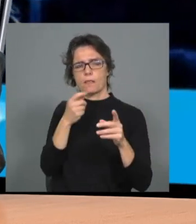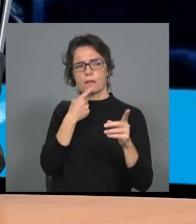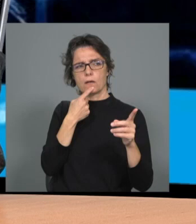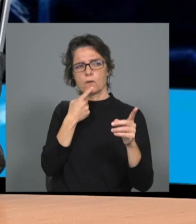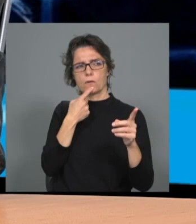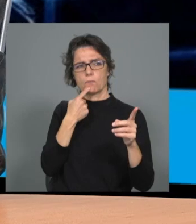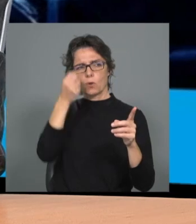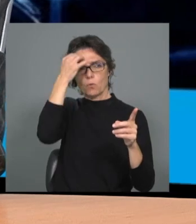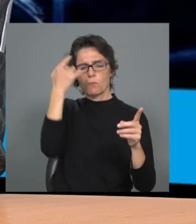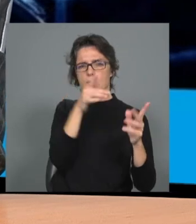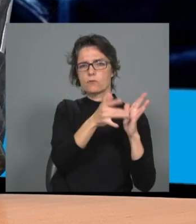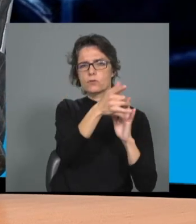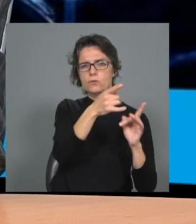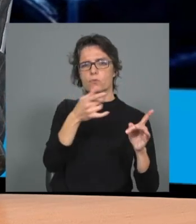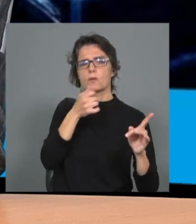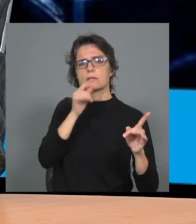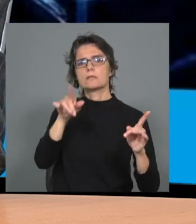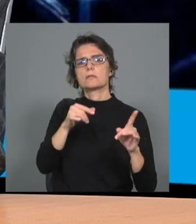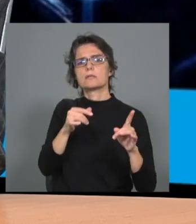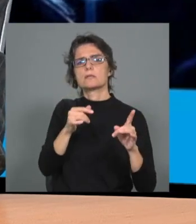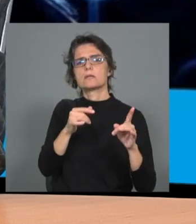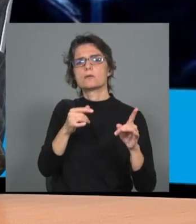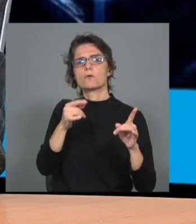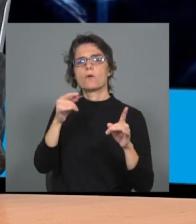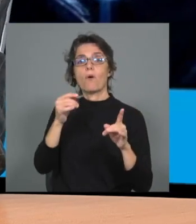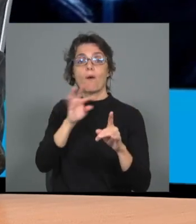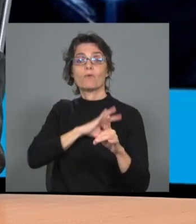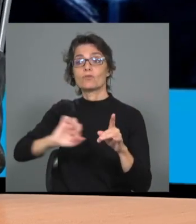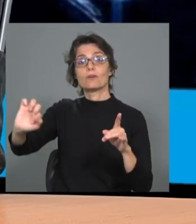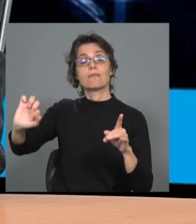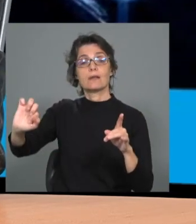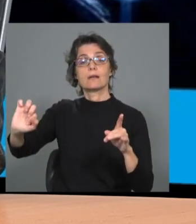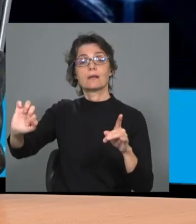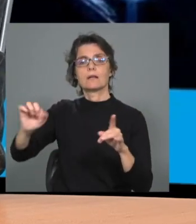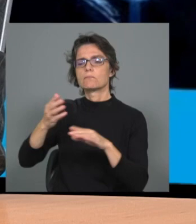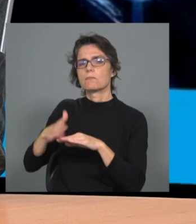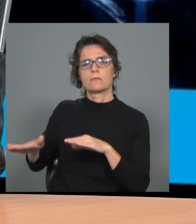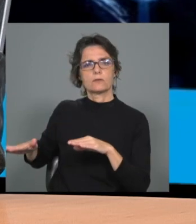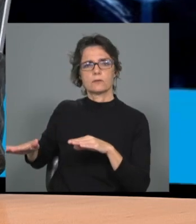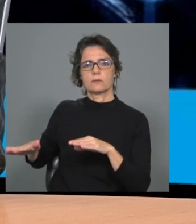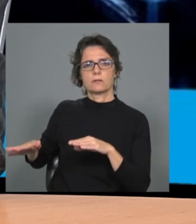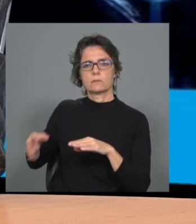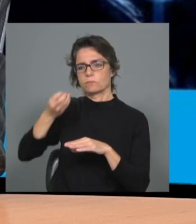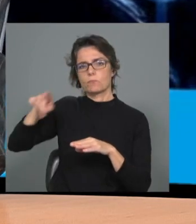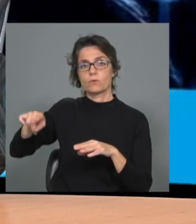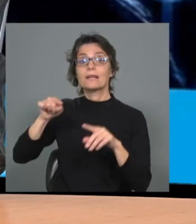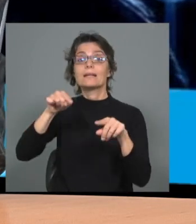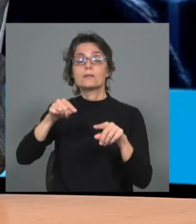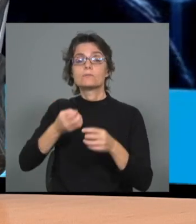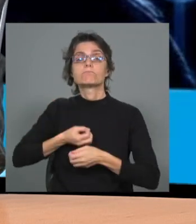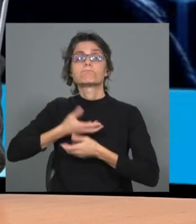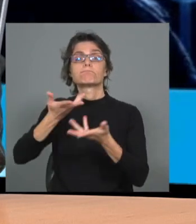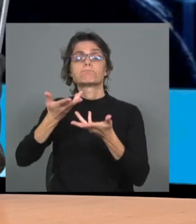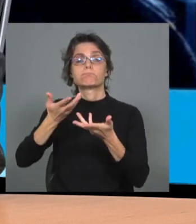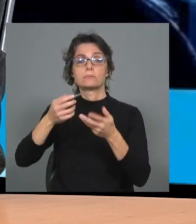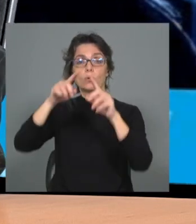esse olhar está muito bem expresso num quadro de Caravaggio, em que exatamente é o olhar que é